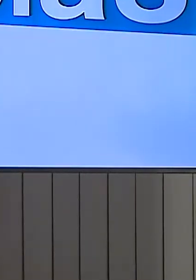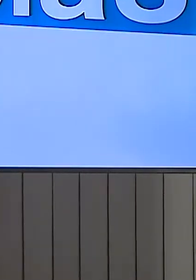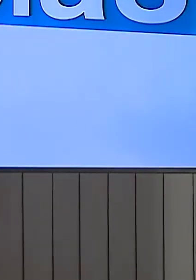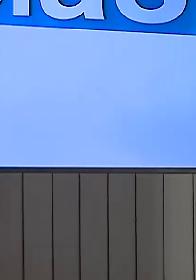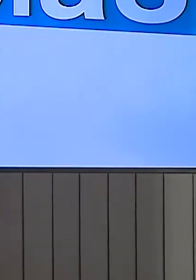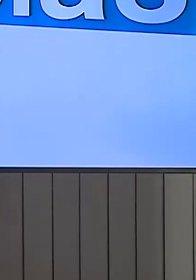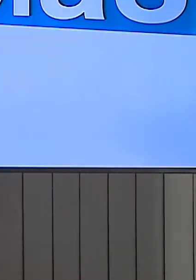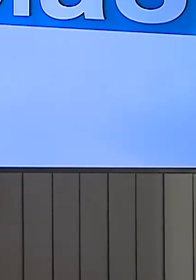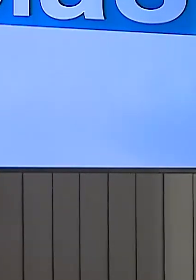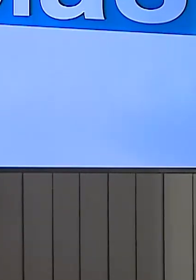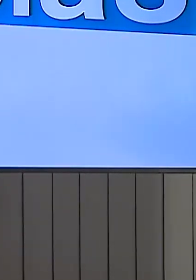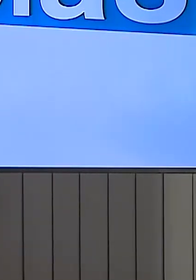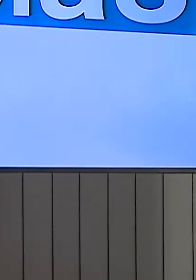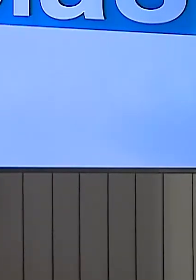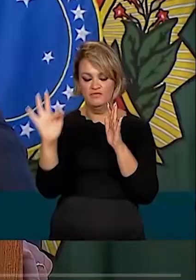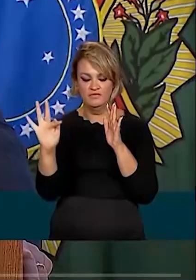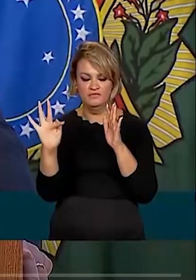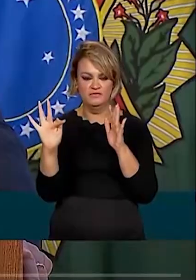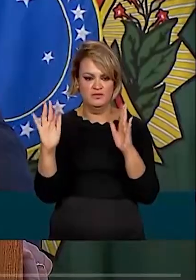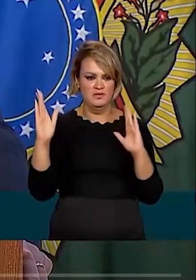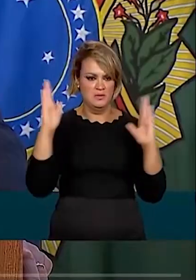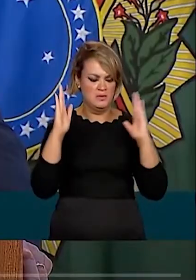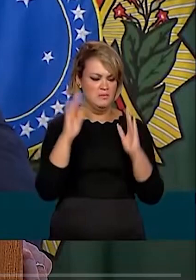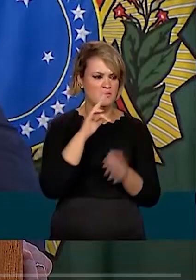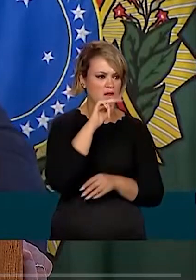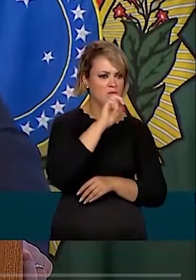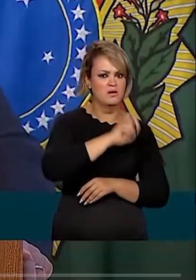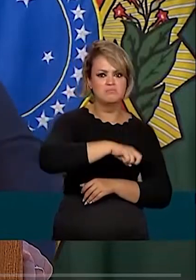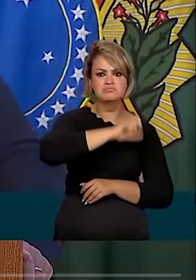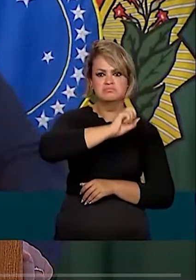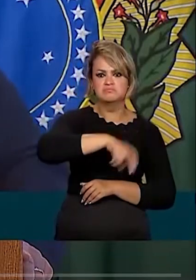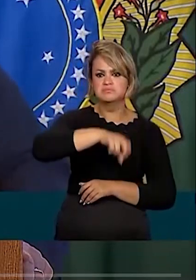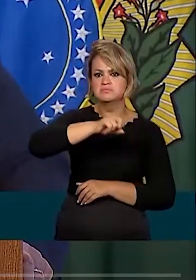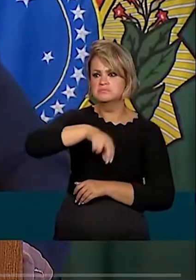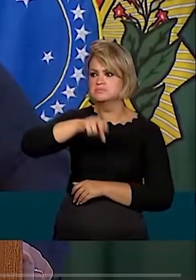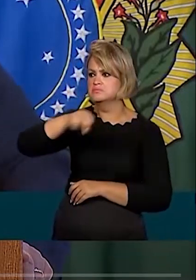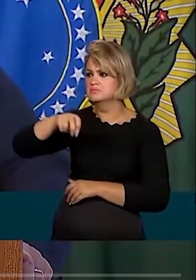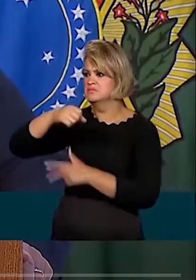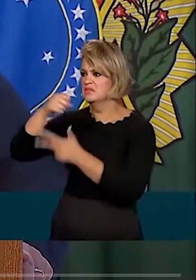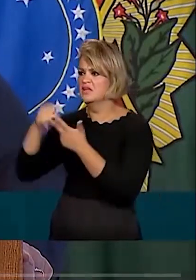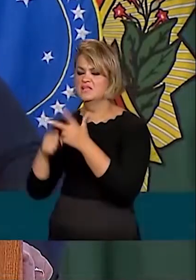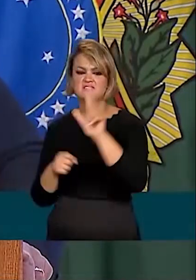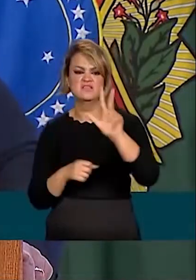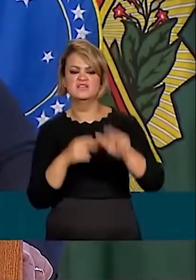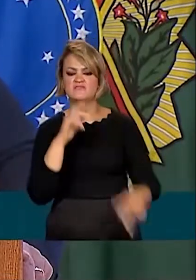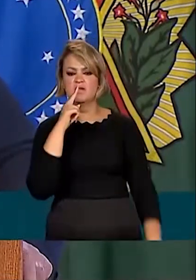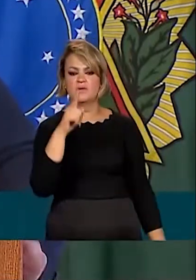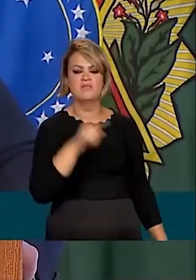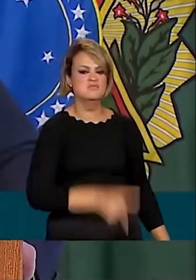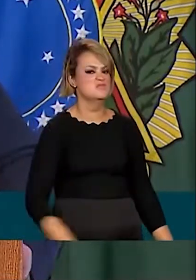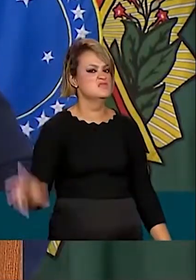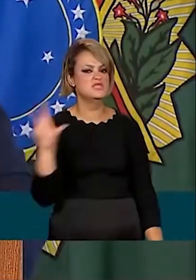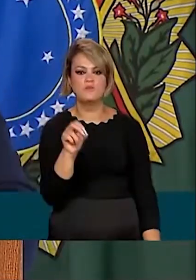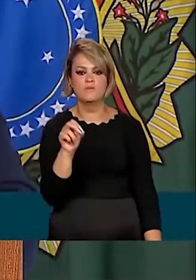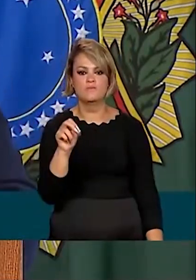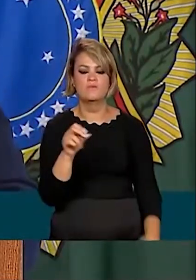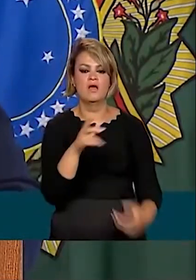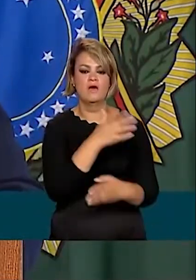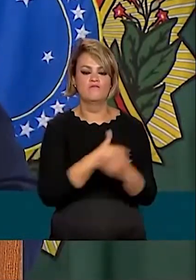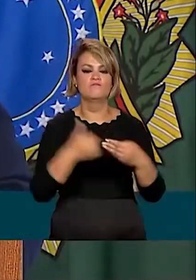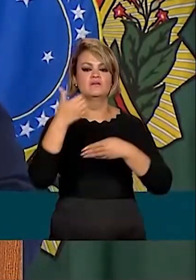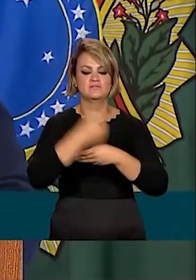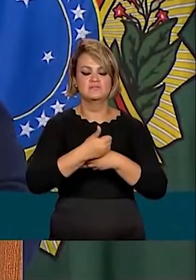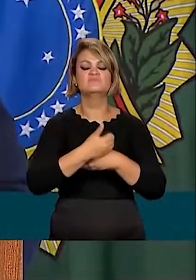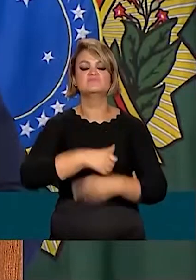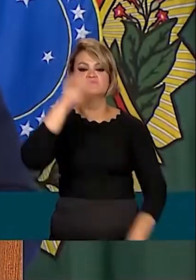ainda busca uma base sólida. Lula cumpriu parte das promessas. Retomada do programa Mais Médicos, novos